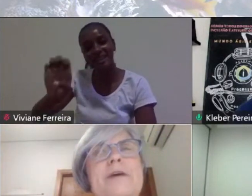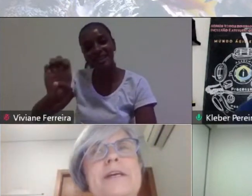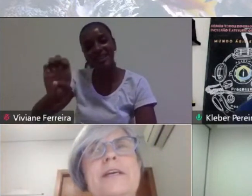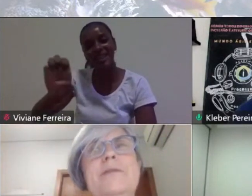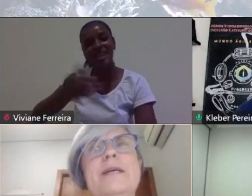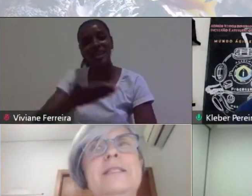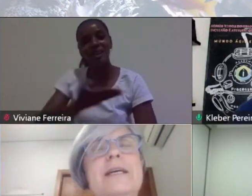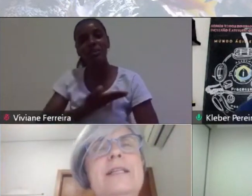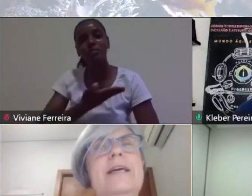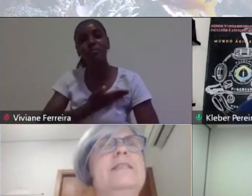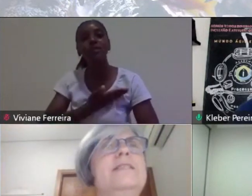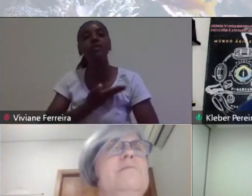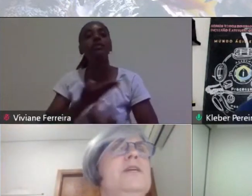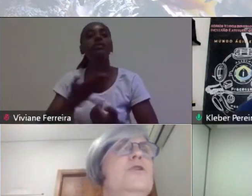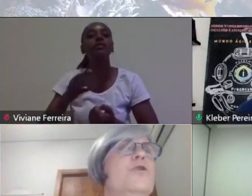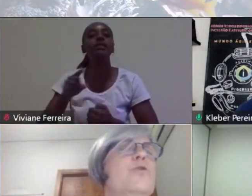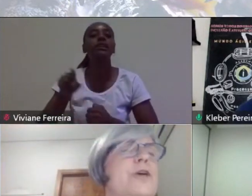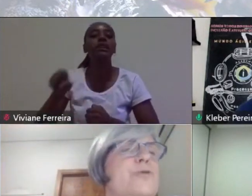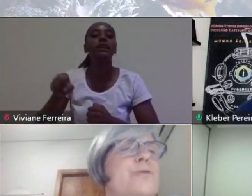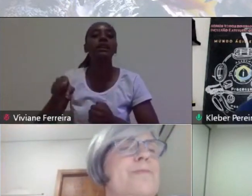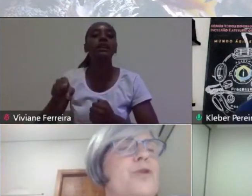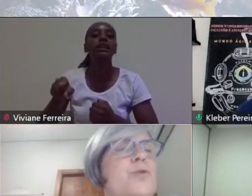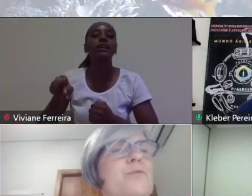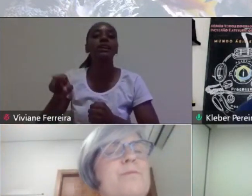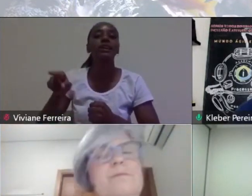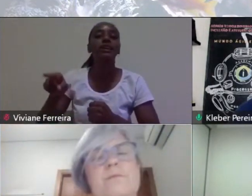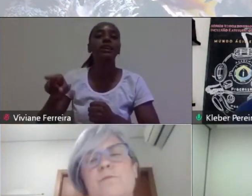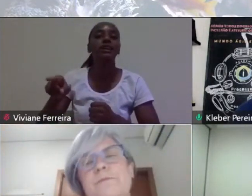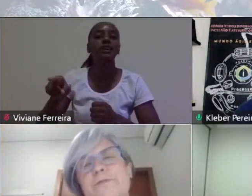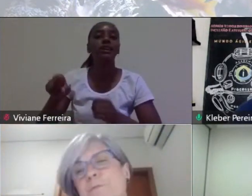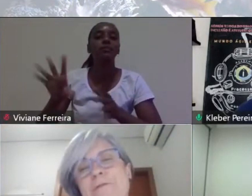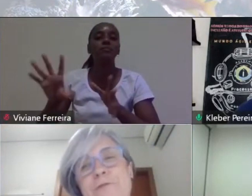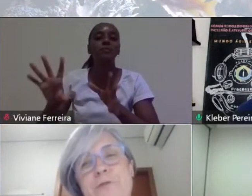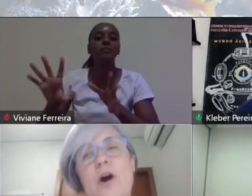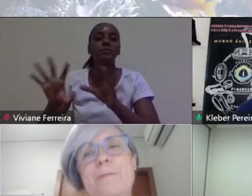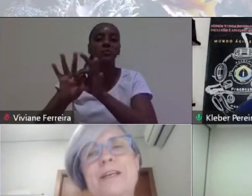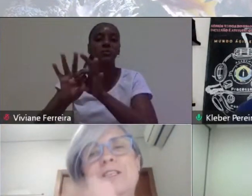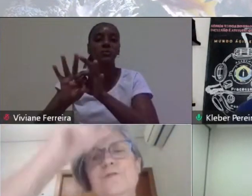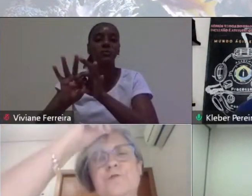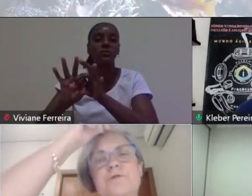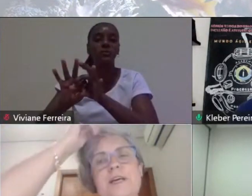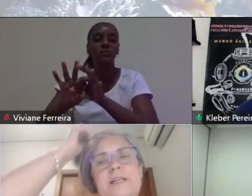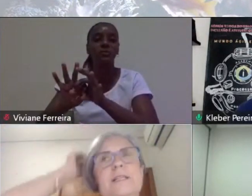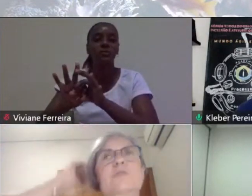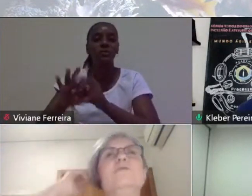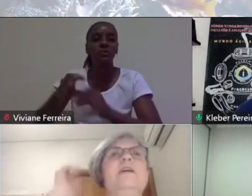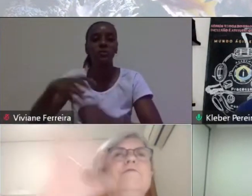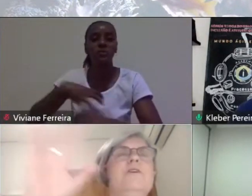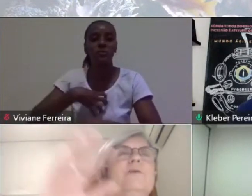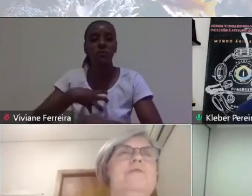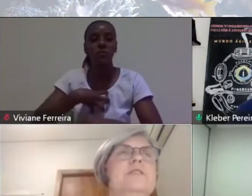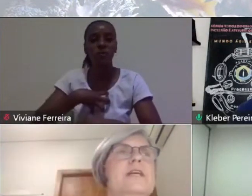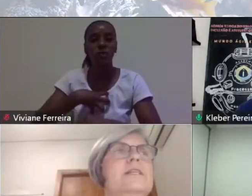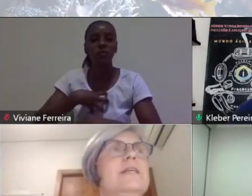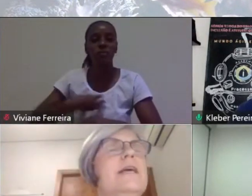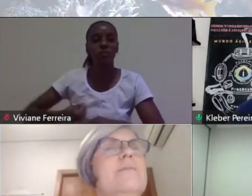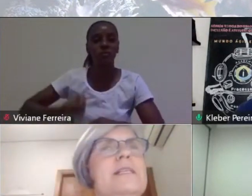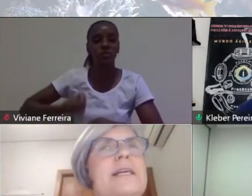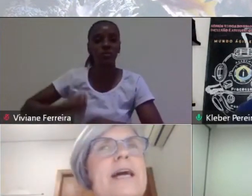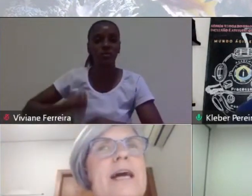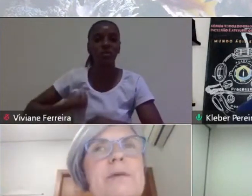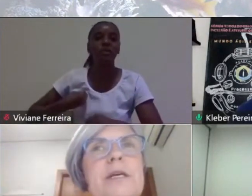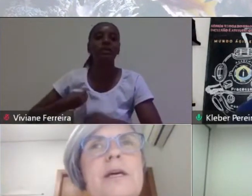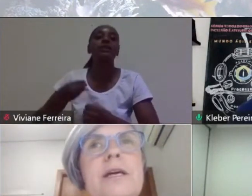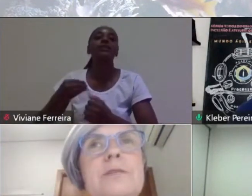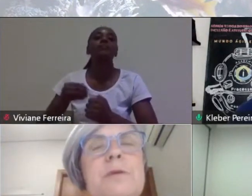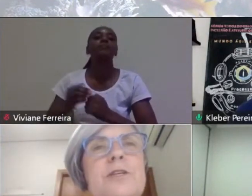não cabe aqui, mas a Deise me incluiu numa forma de viver que não tem a ver com a deficiência, né?